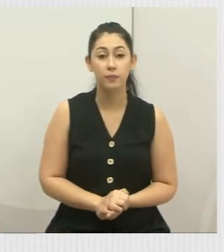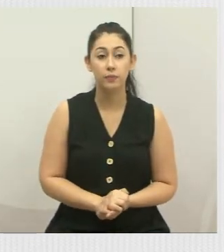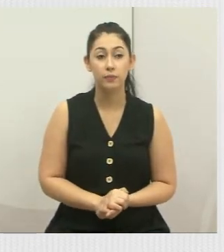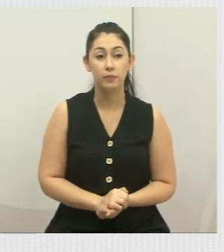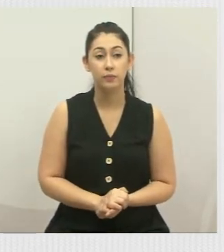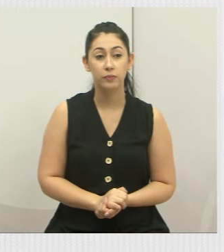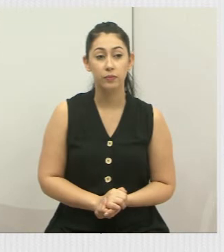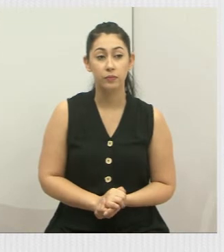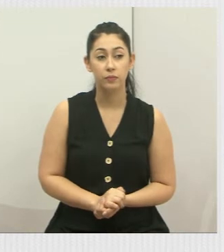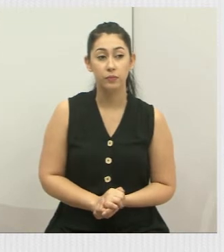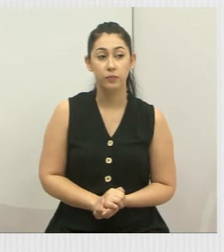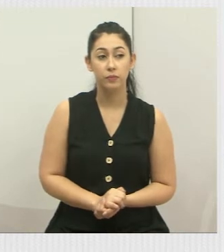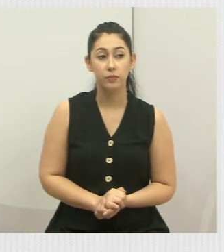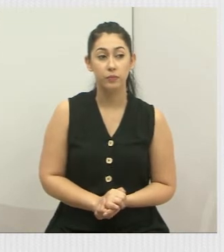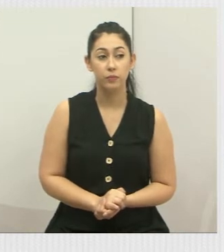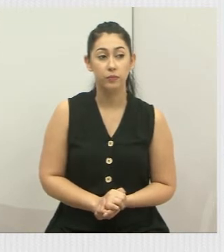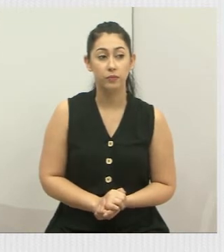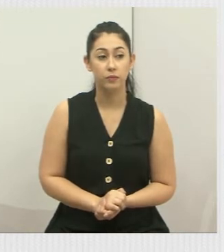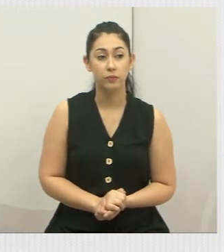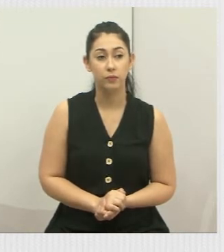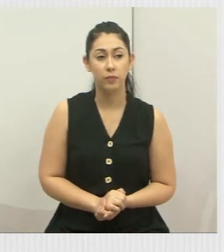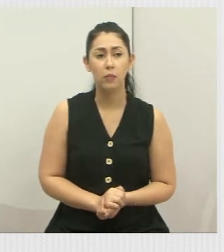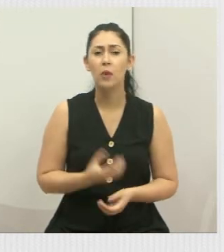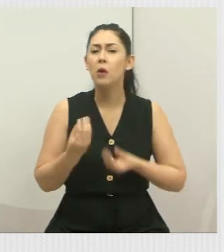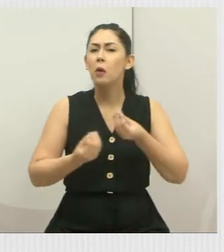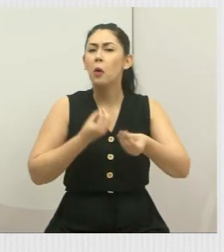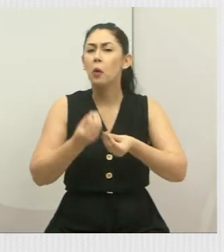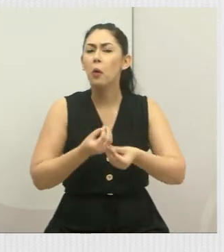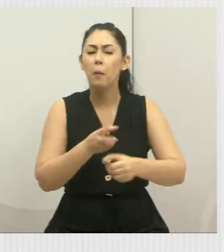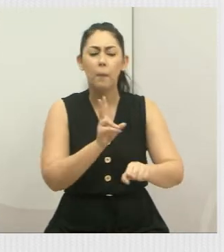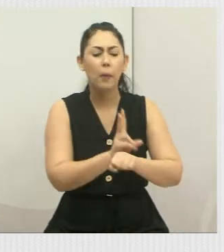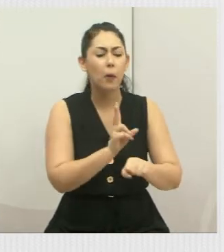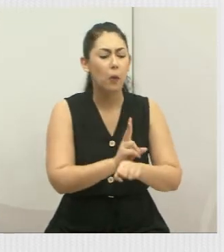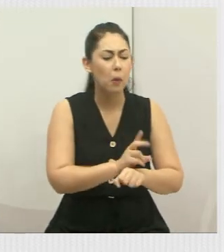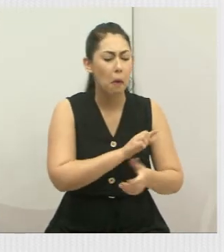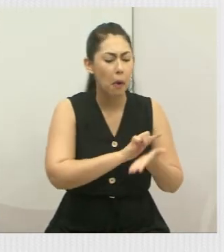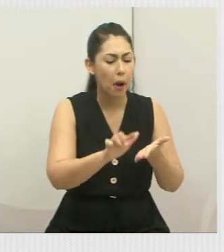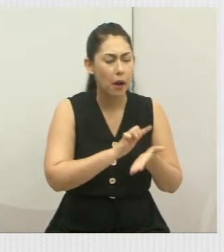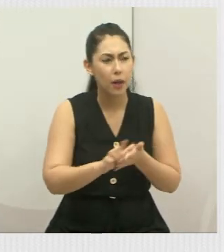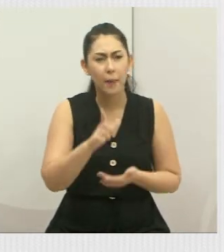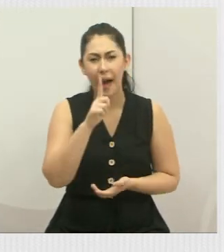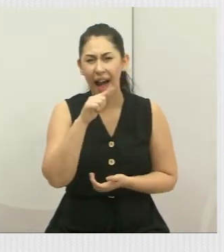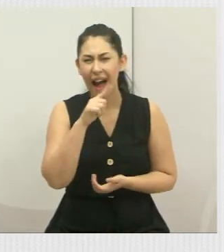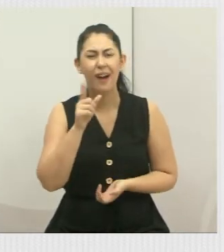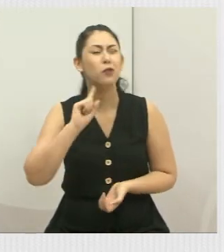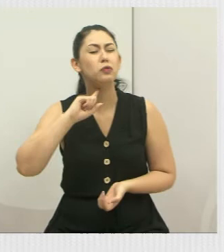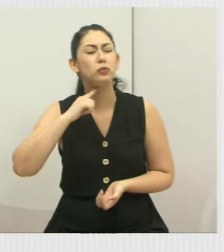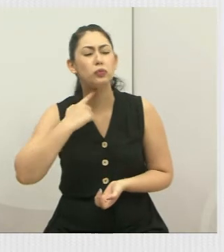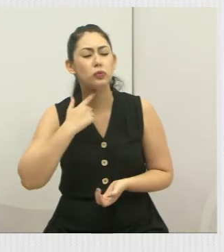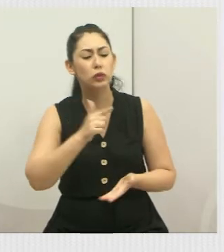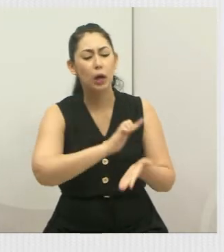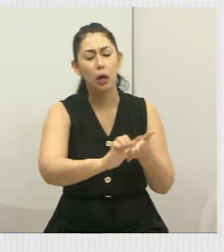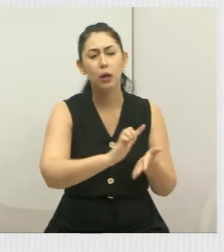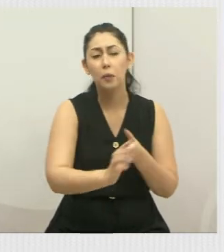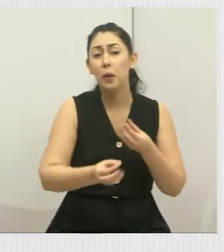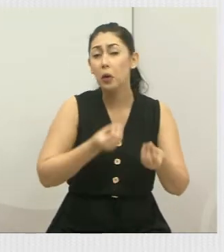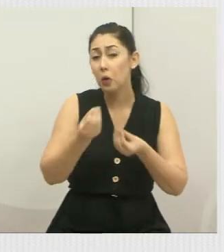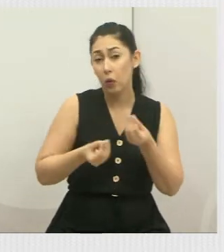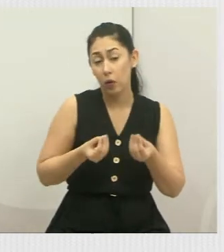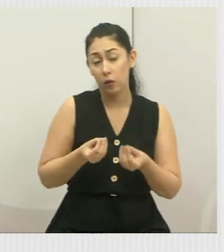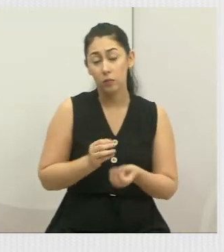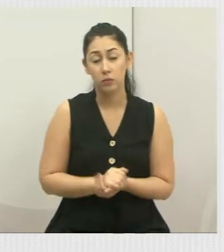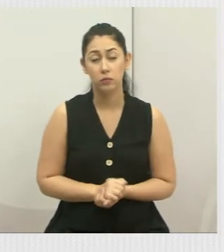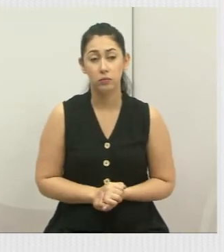Siesta. Tá bom? Como está o tratamento de esgoto? Você pode opinar sobre isso? Se não, não precisa opinar,